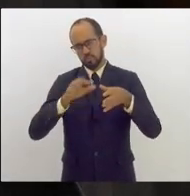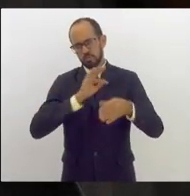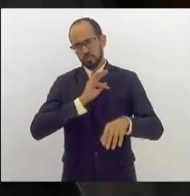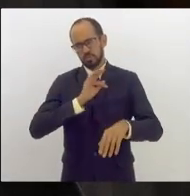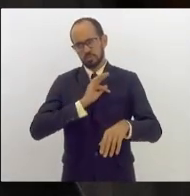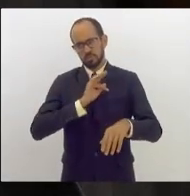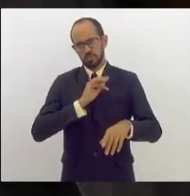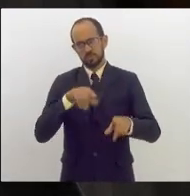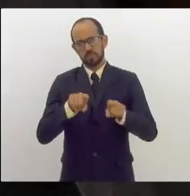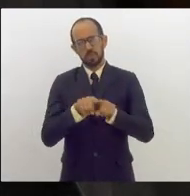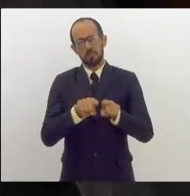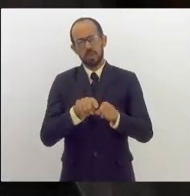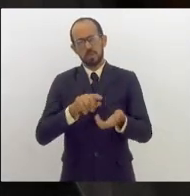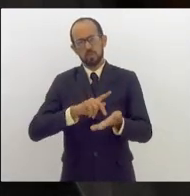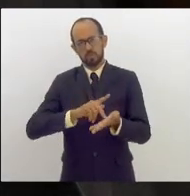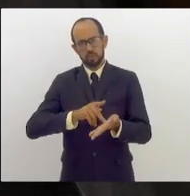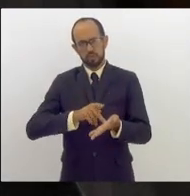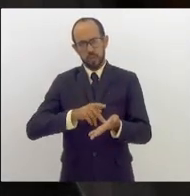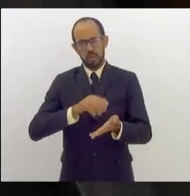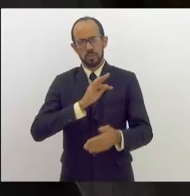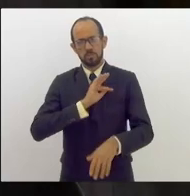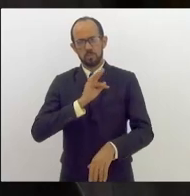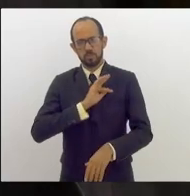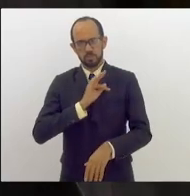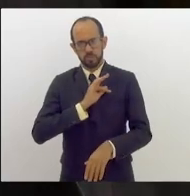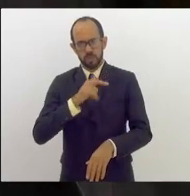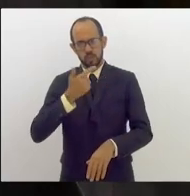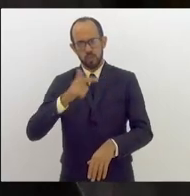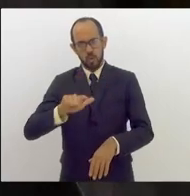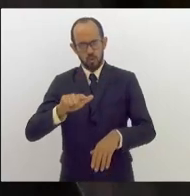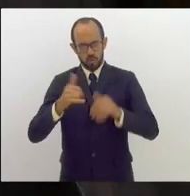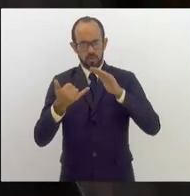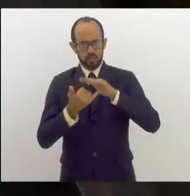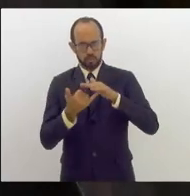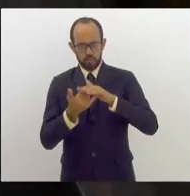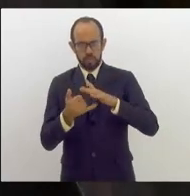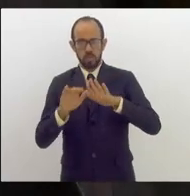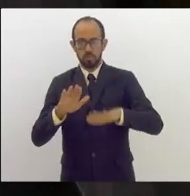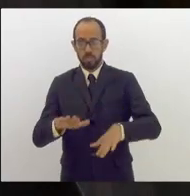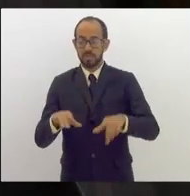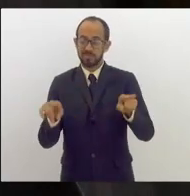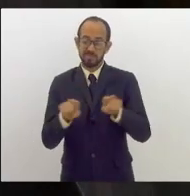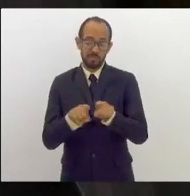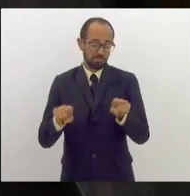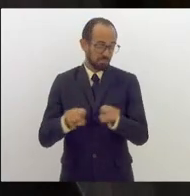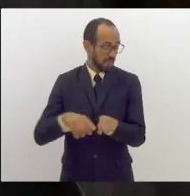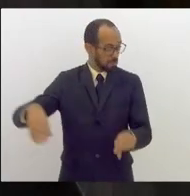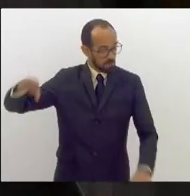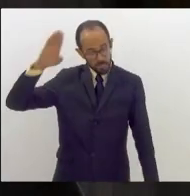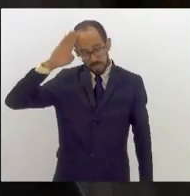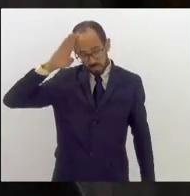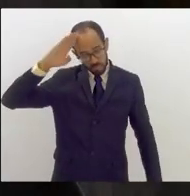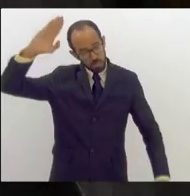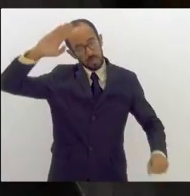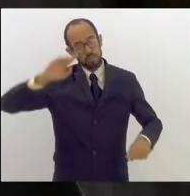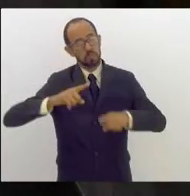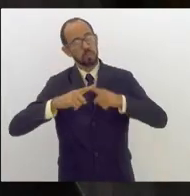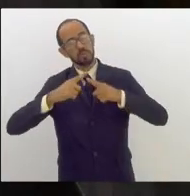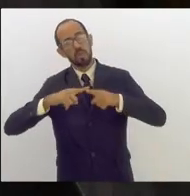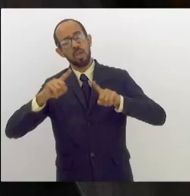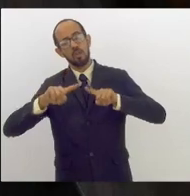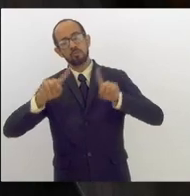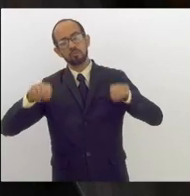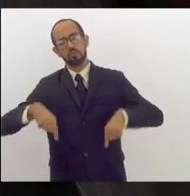do sindipol mascopol e outras instituições mas principalmente por ser Servidor Público